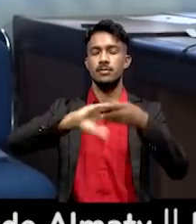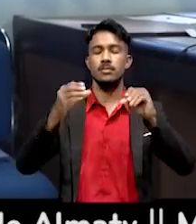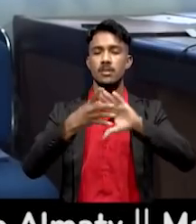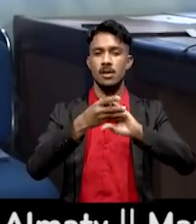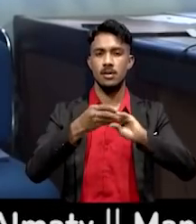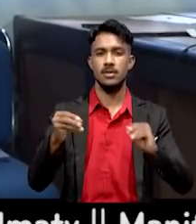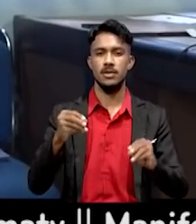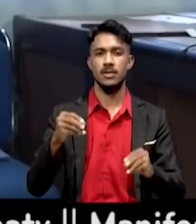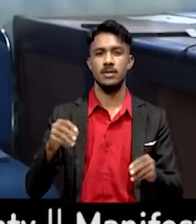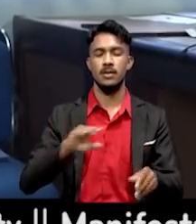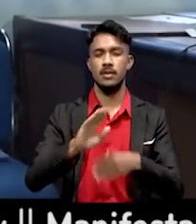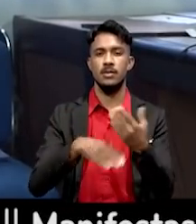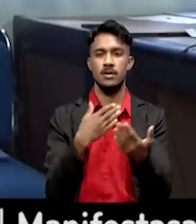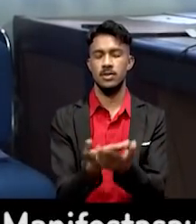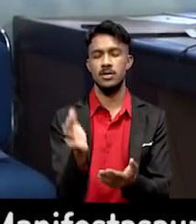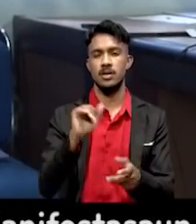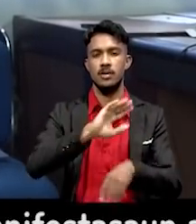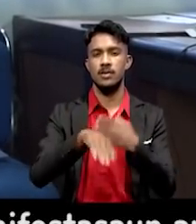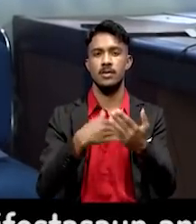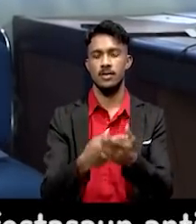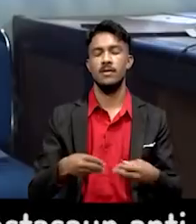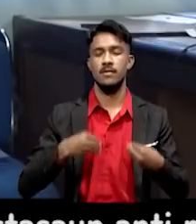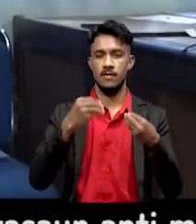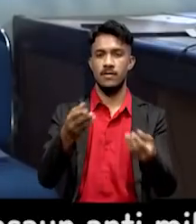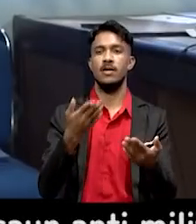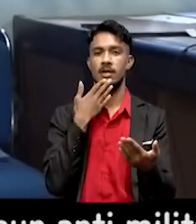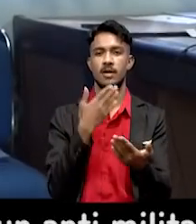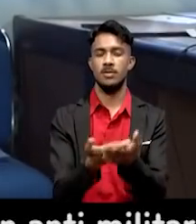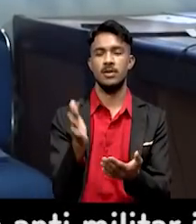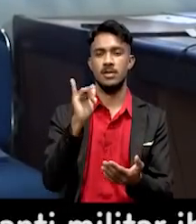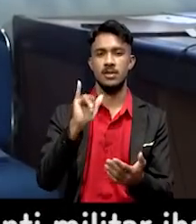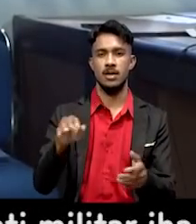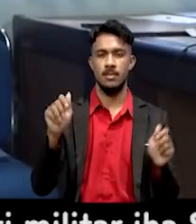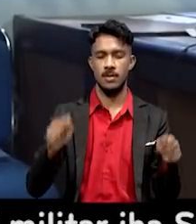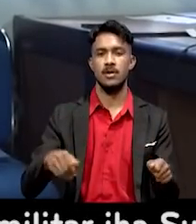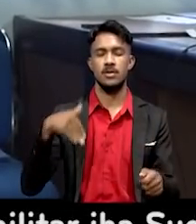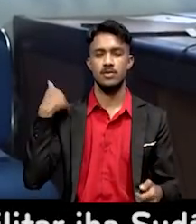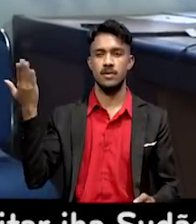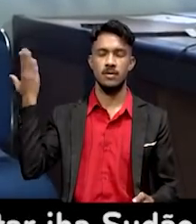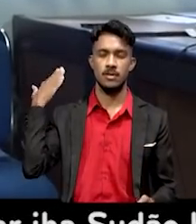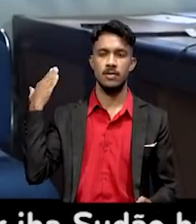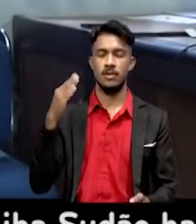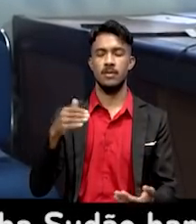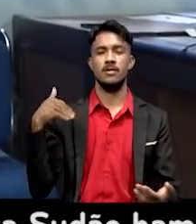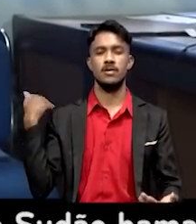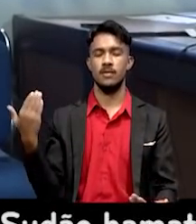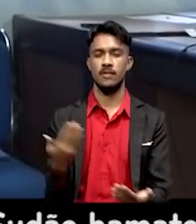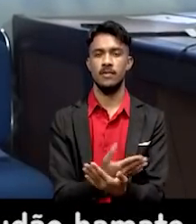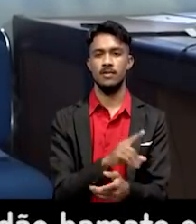O peso sira que né, foi ali o vantagem da sira do que a geração foi. Mesmo que em